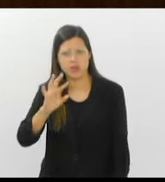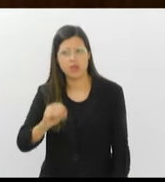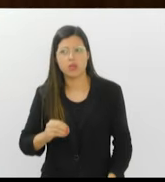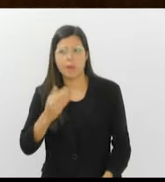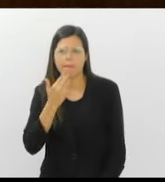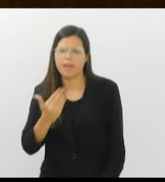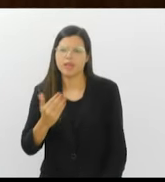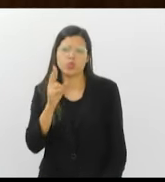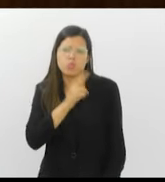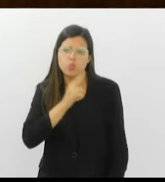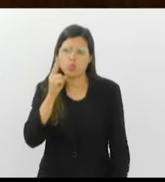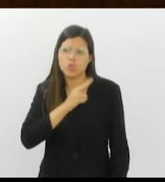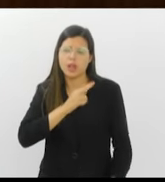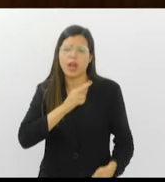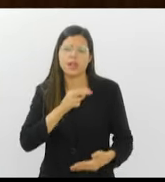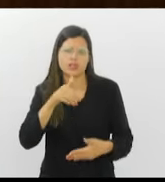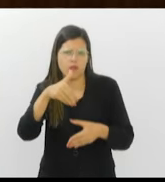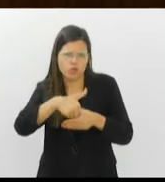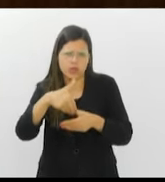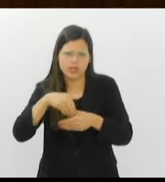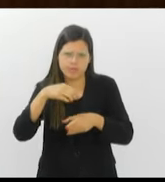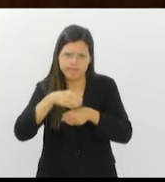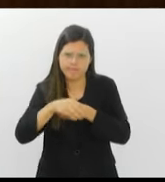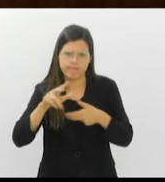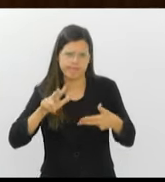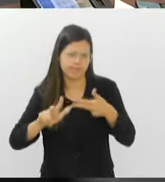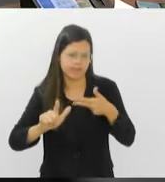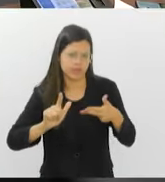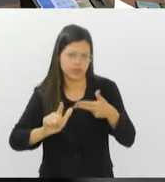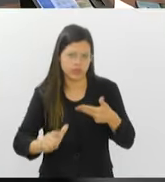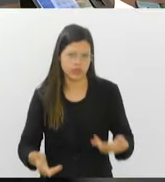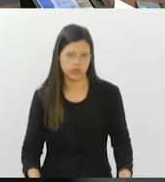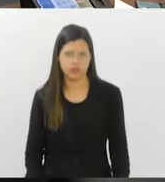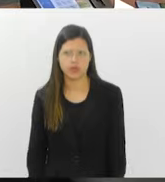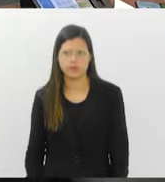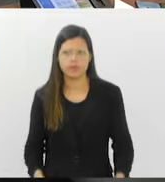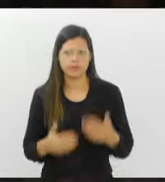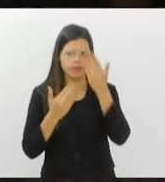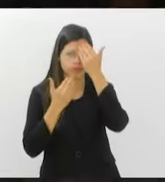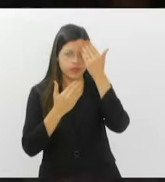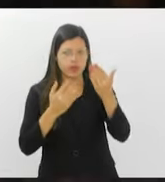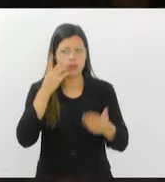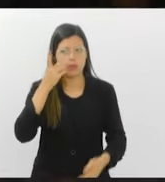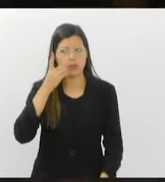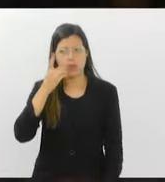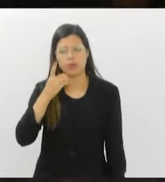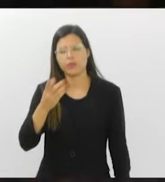da extinção do Detro no governo do Estado do Rio de Janeiro. Muito obrigado, presidente. Obrigado, deputado Pobel.